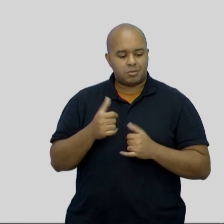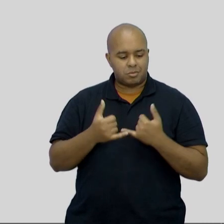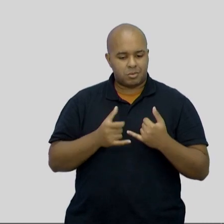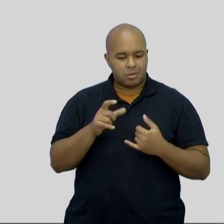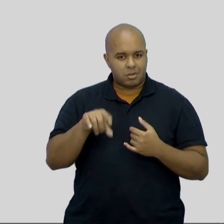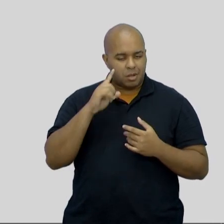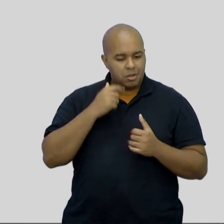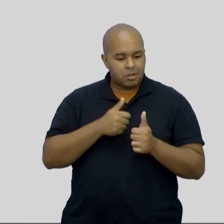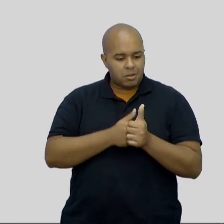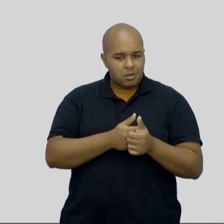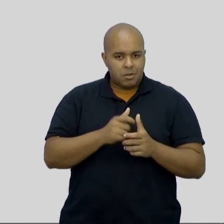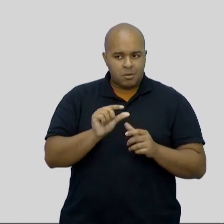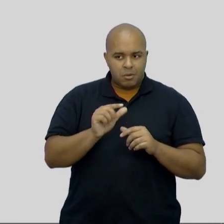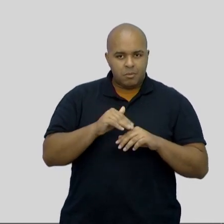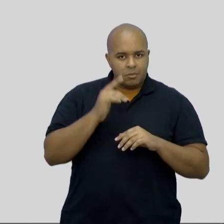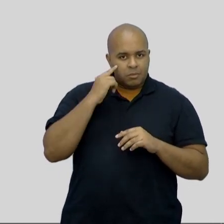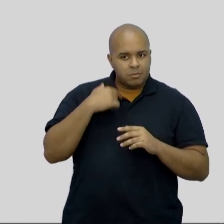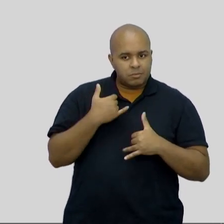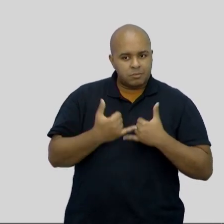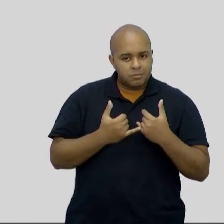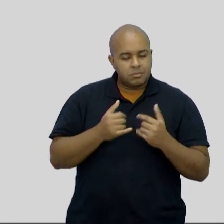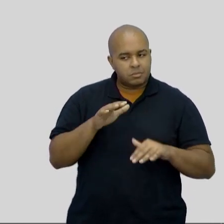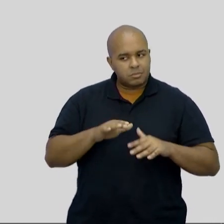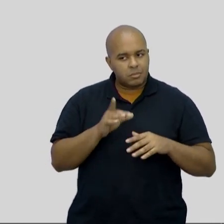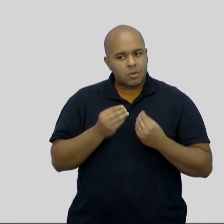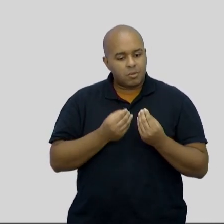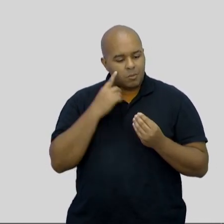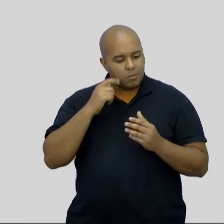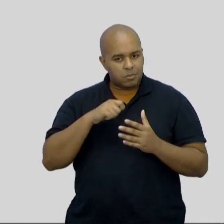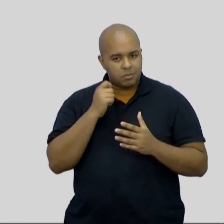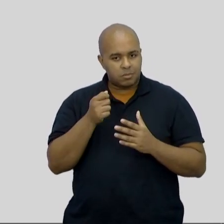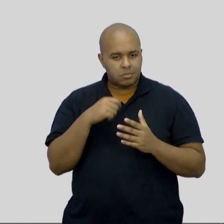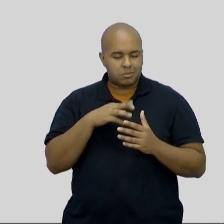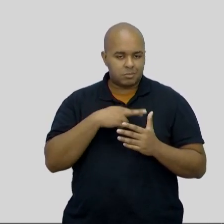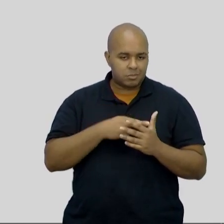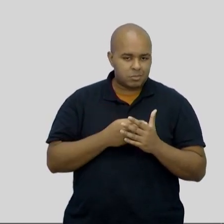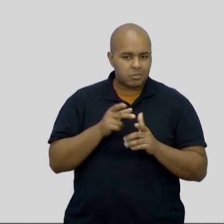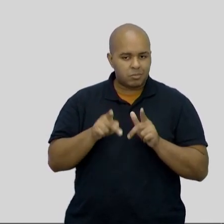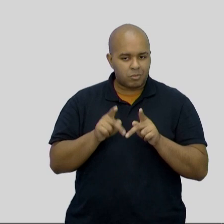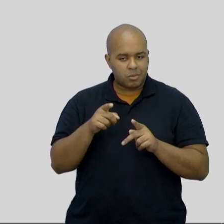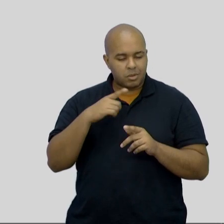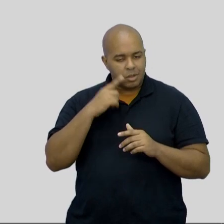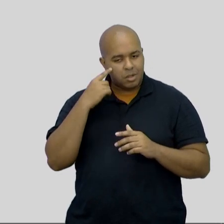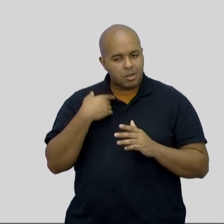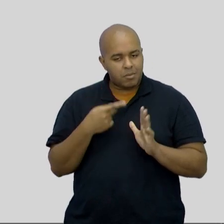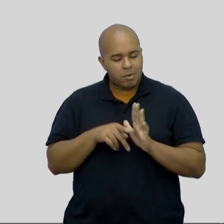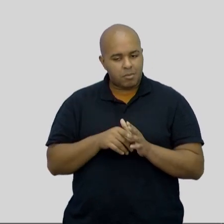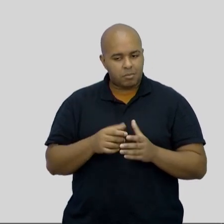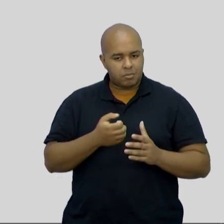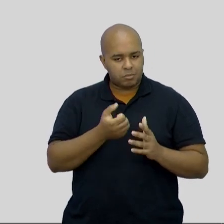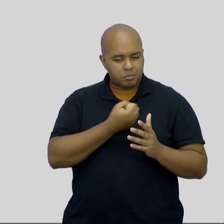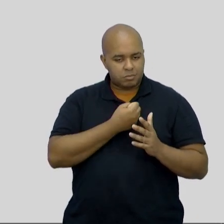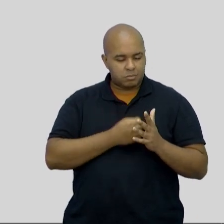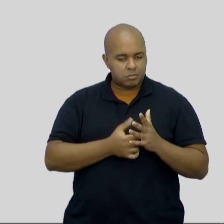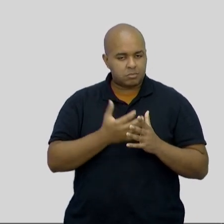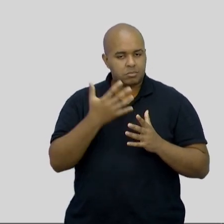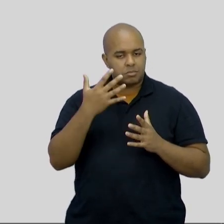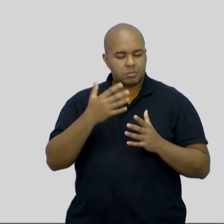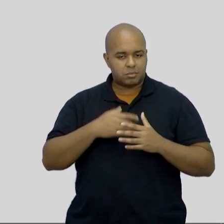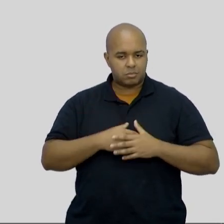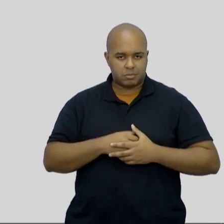jogador guie um pouco mais suas jogadas de acordo com as cartas de religião e de povo que ele tiver para aumentar as